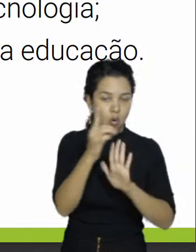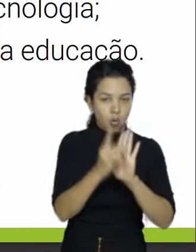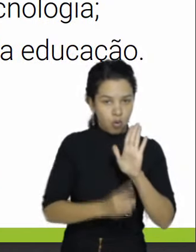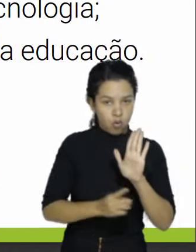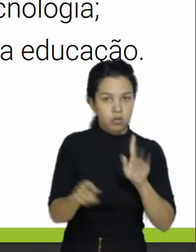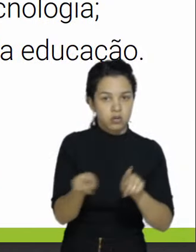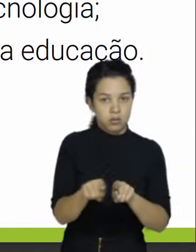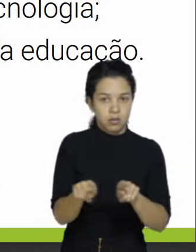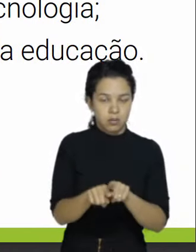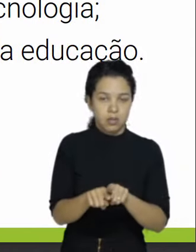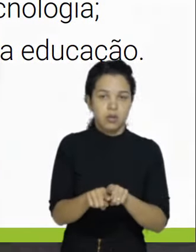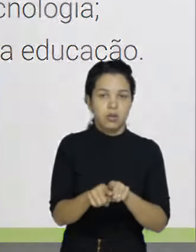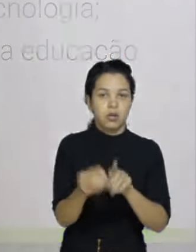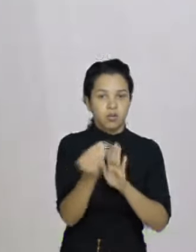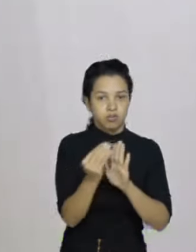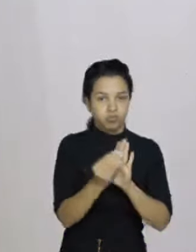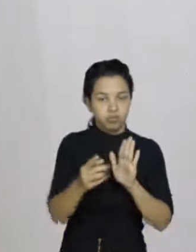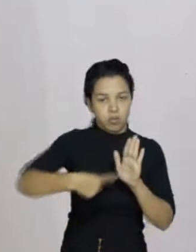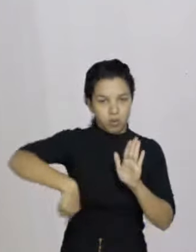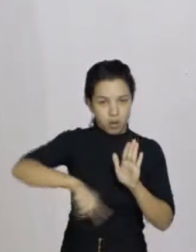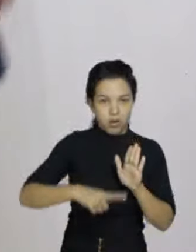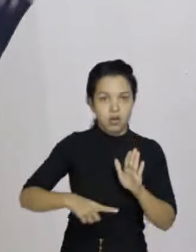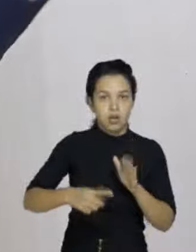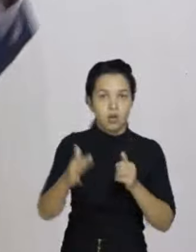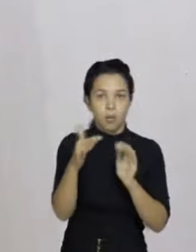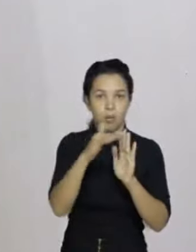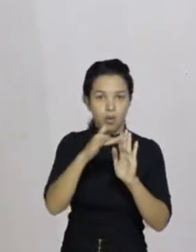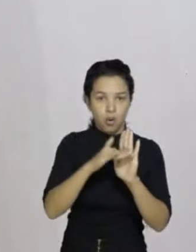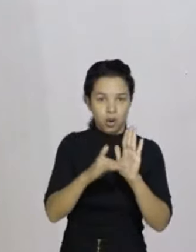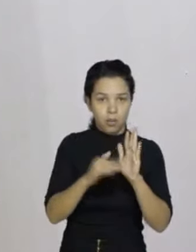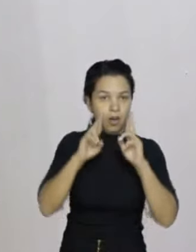que vão permear aqui o nosso programa